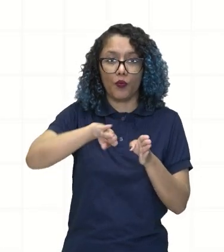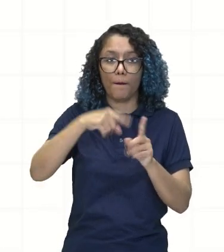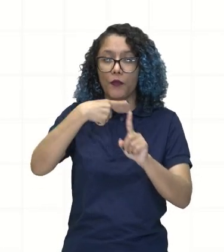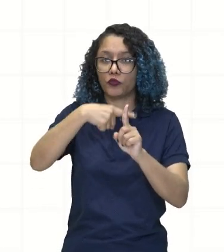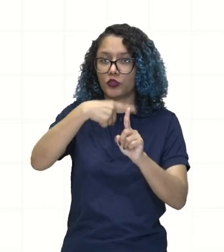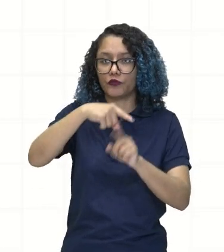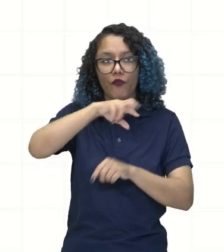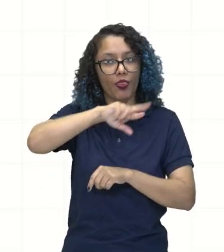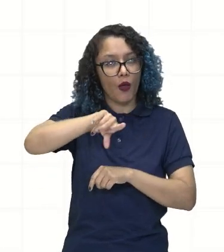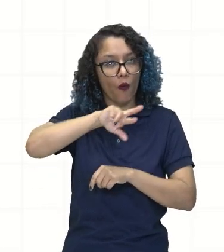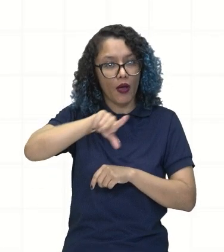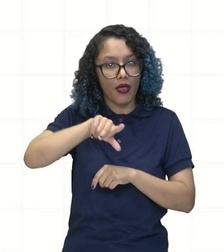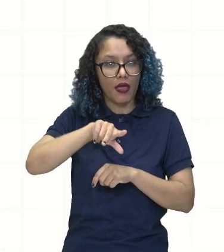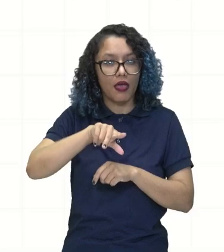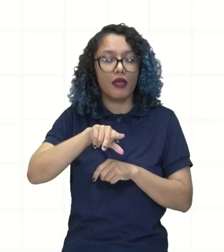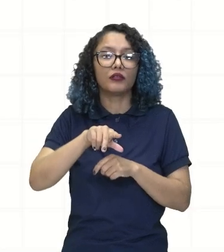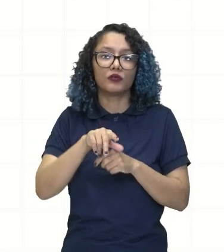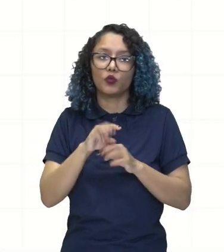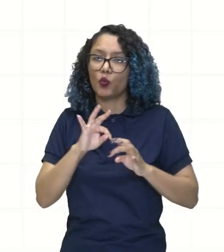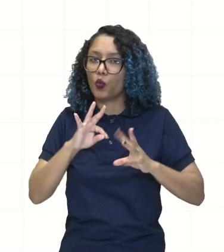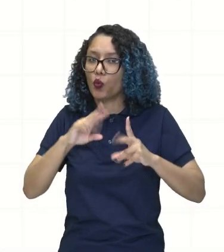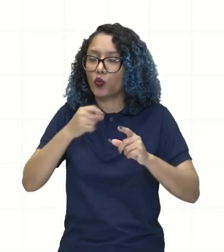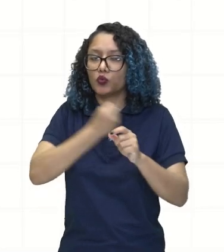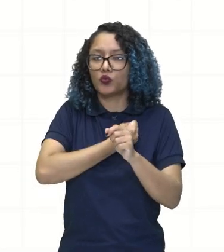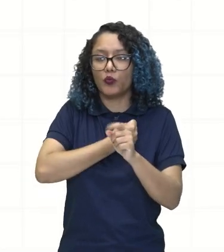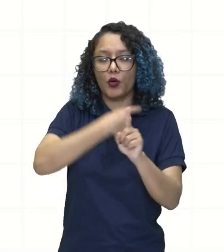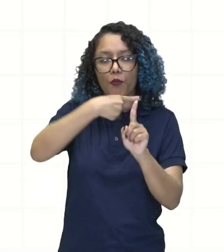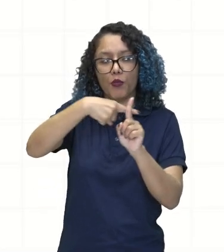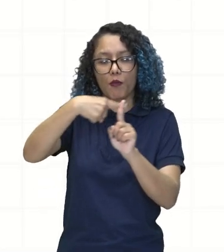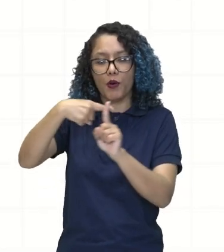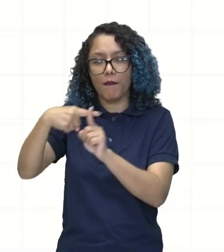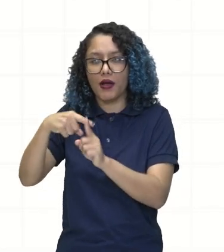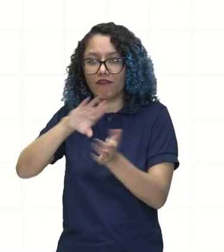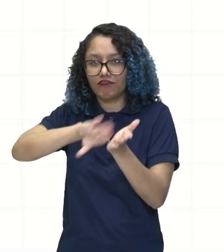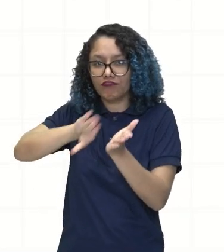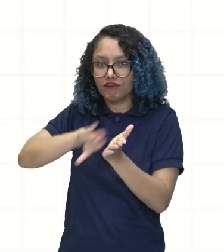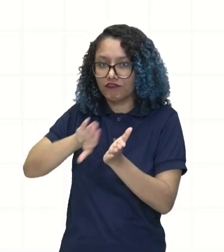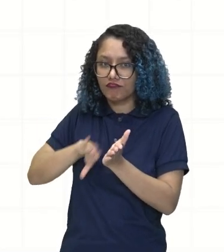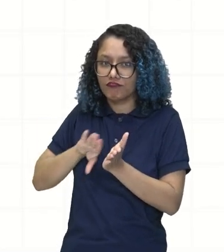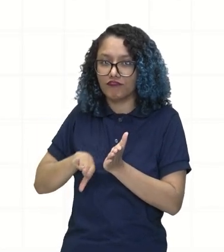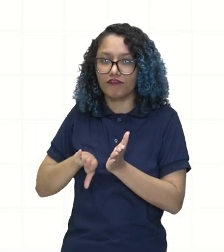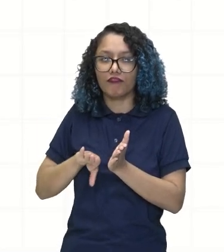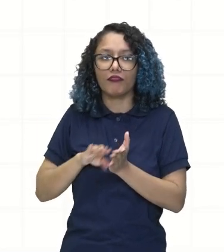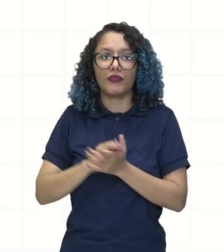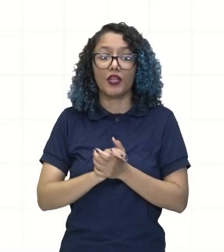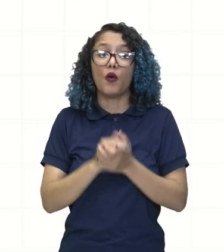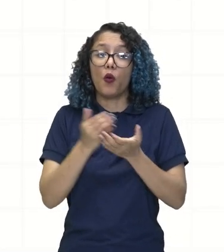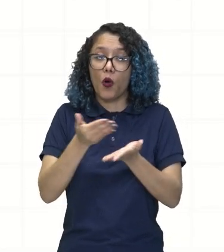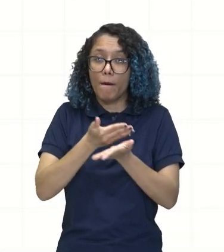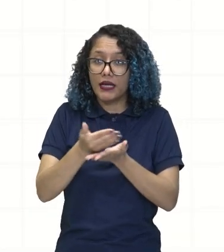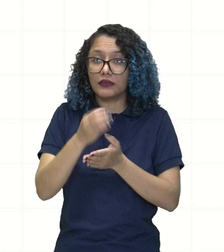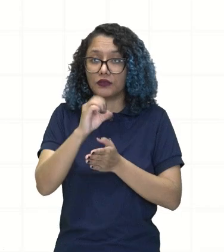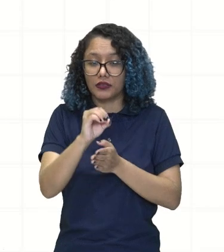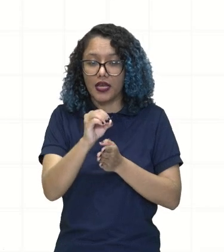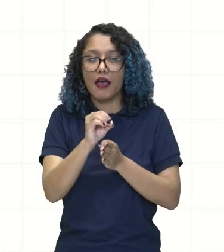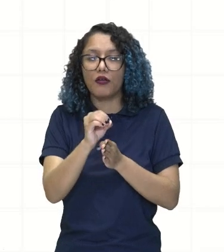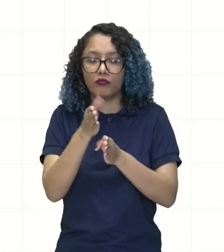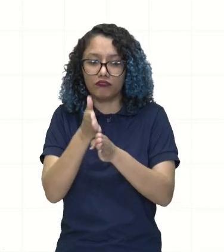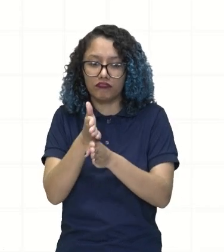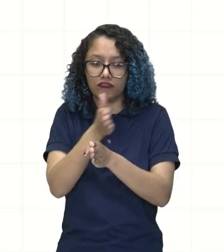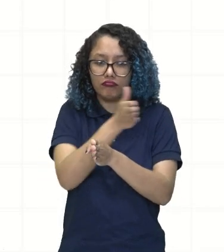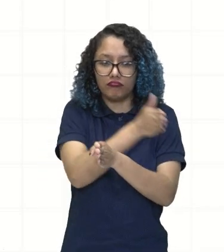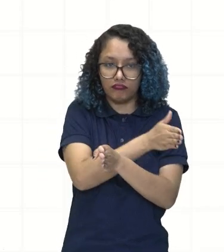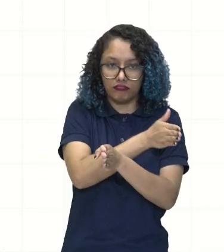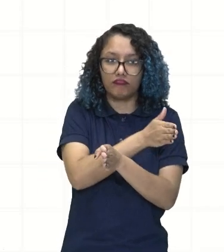positivos. Estamos retirando todos os números positivos. Então, eu tenho do zero para